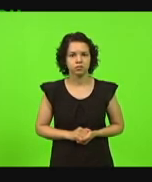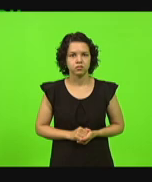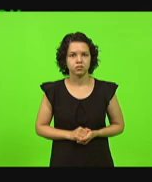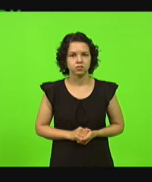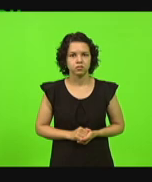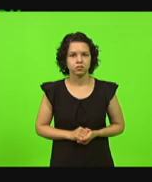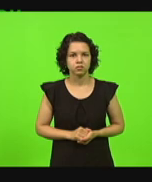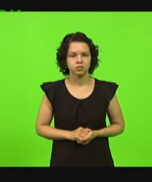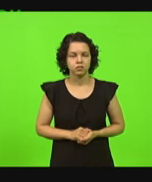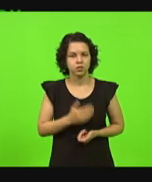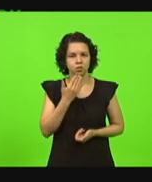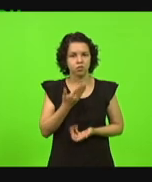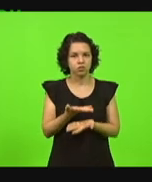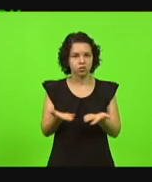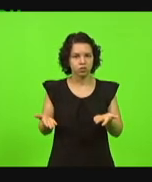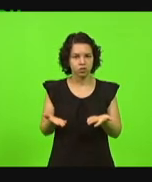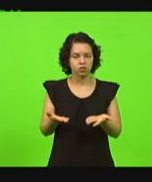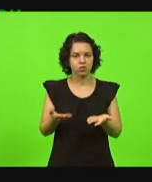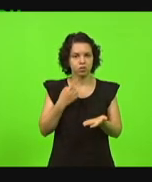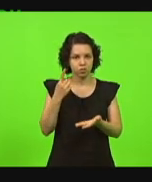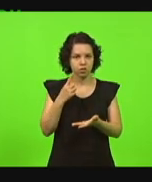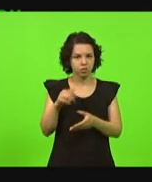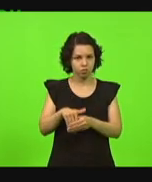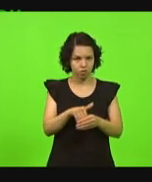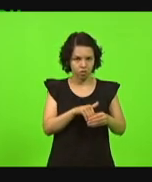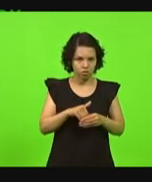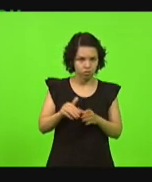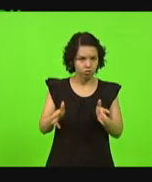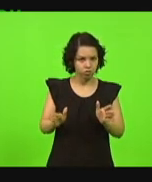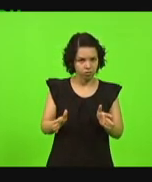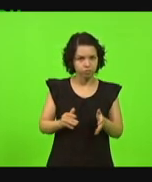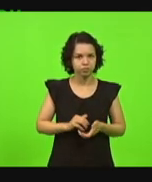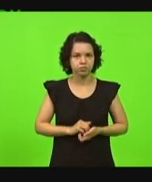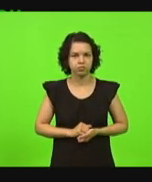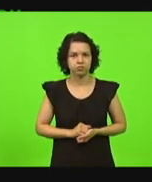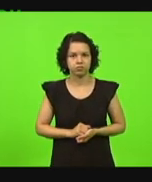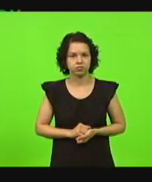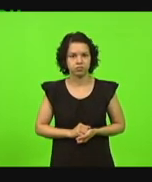Consulto, senhores deputados, se todos exercerem seu direito de voto.